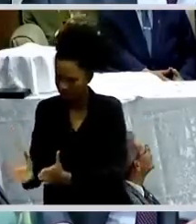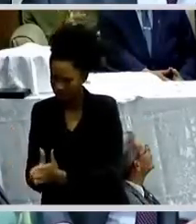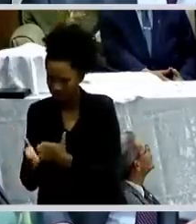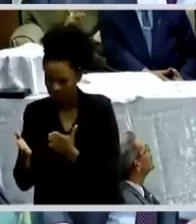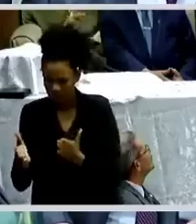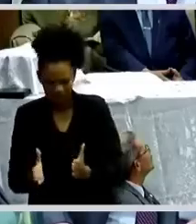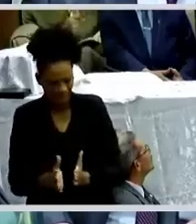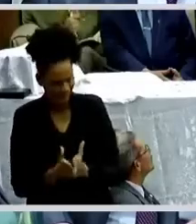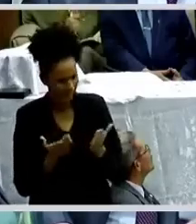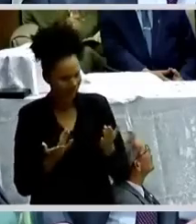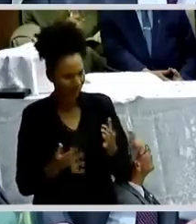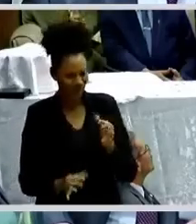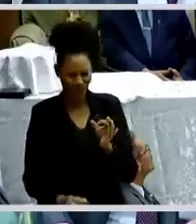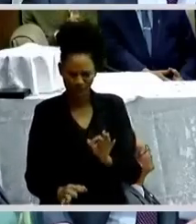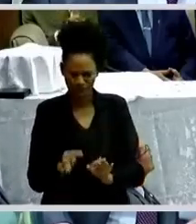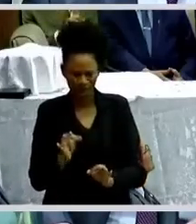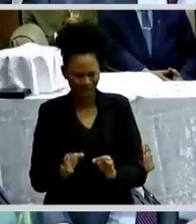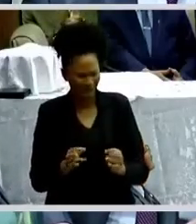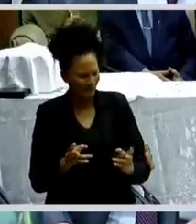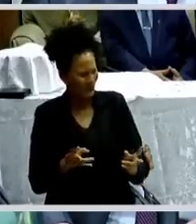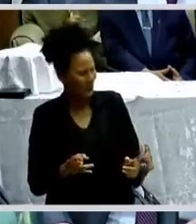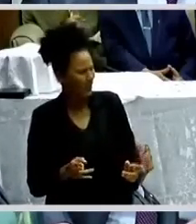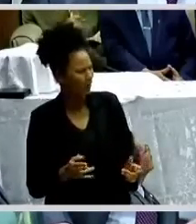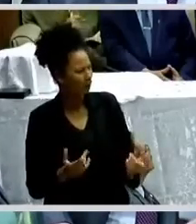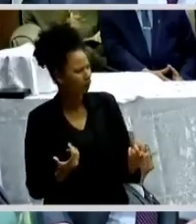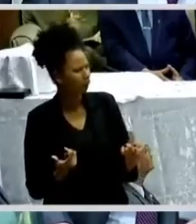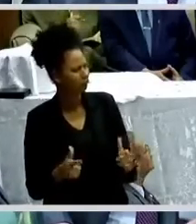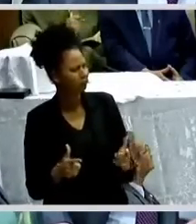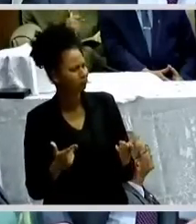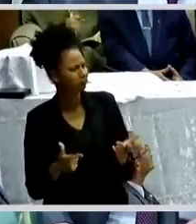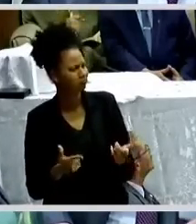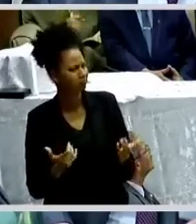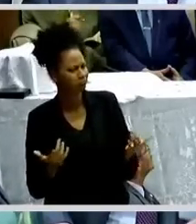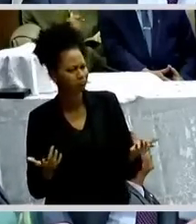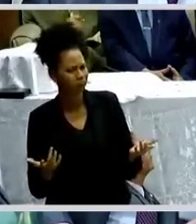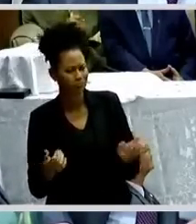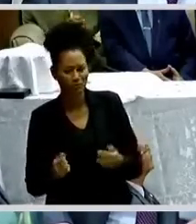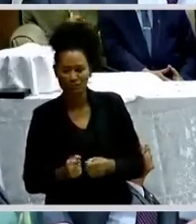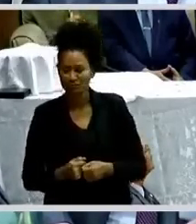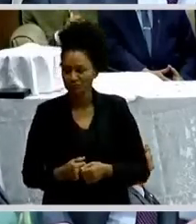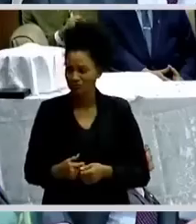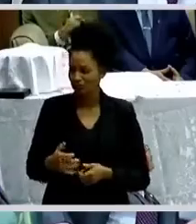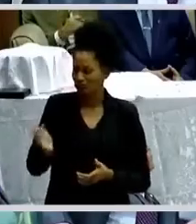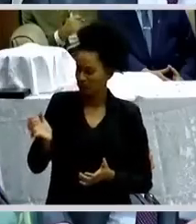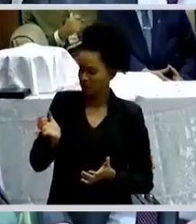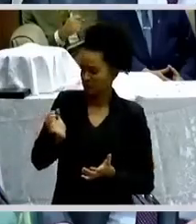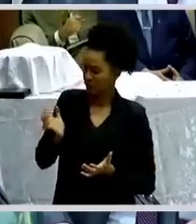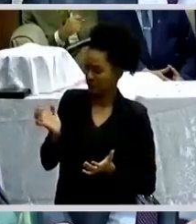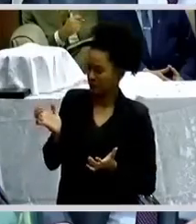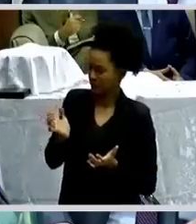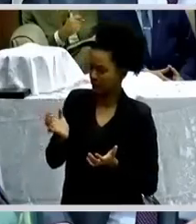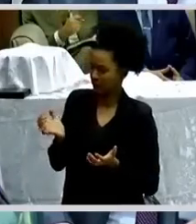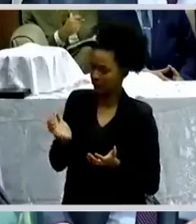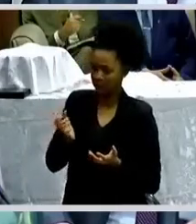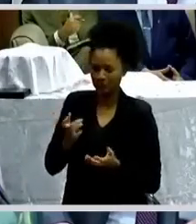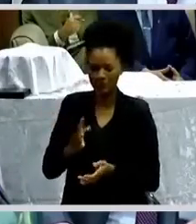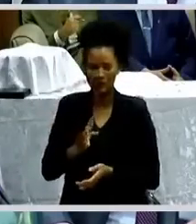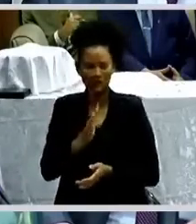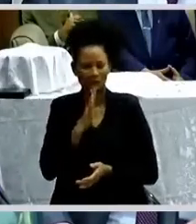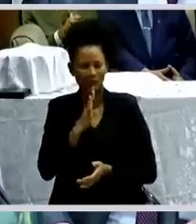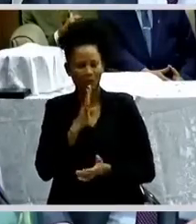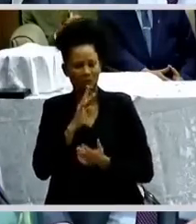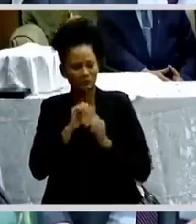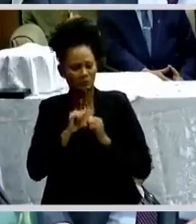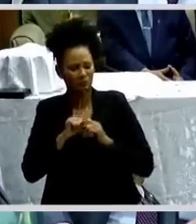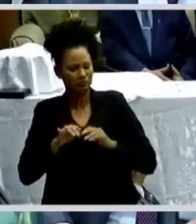Então a justiça já não era mais a mesma. A luxúria de Salomão era conhecida em todo